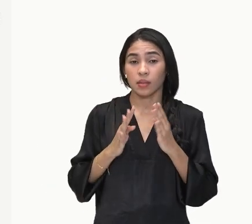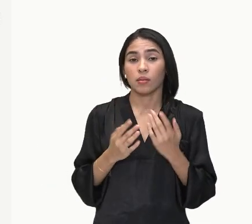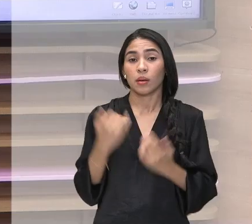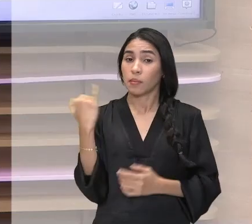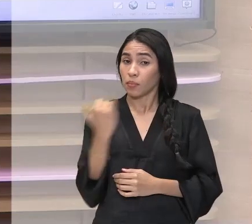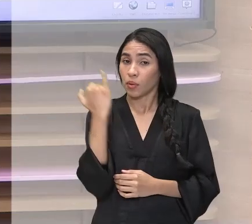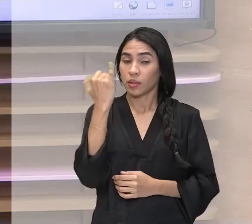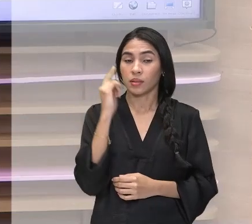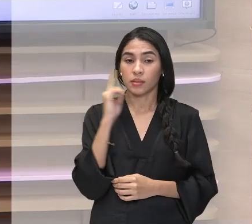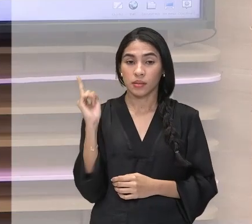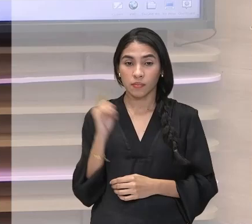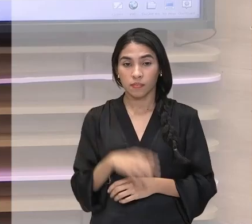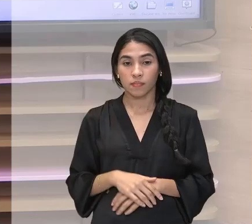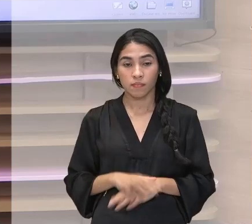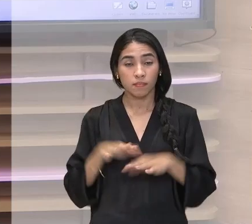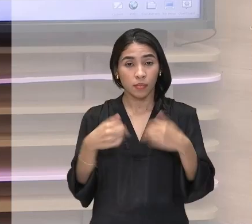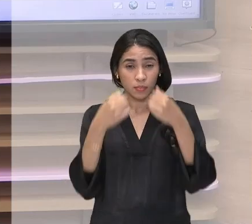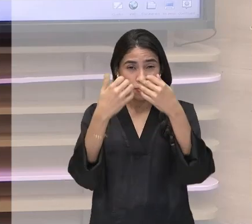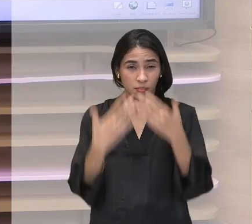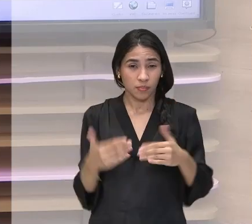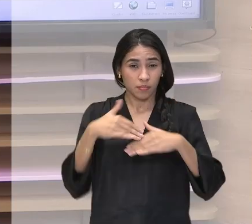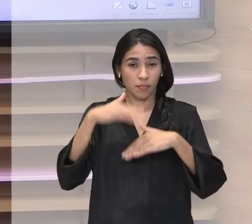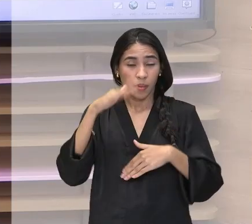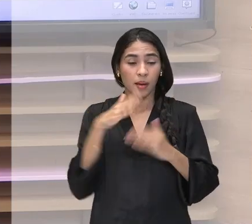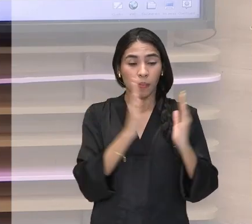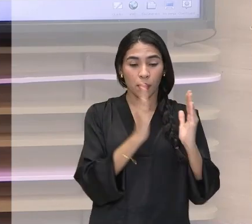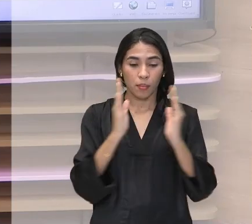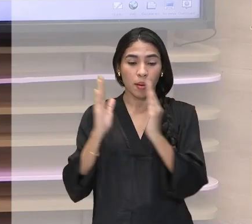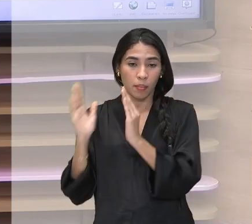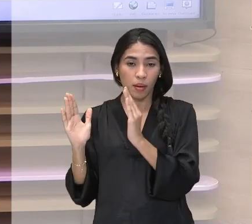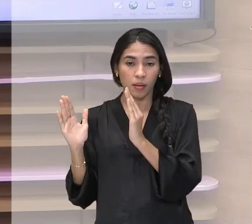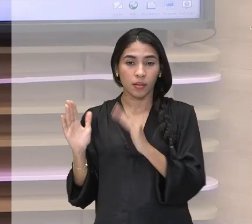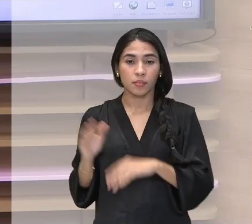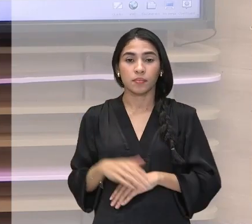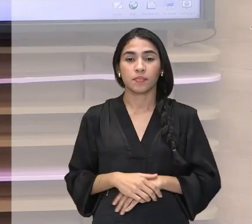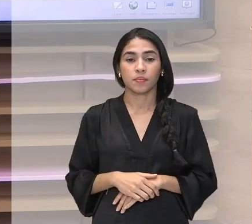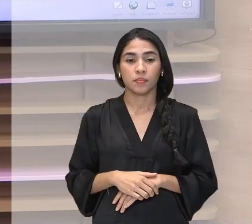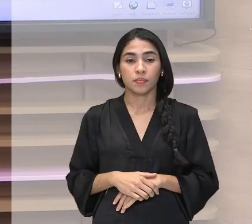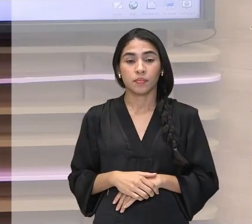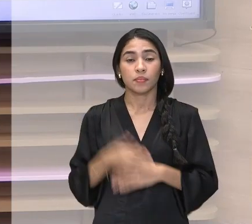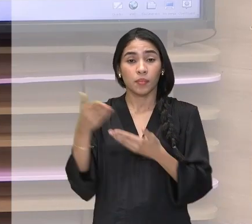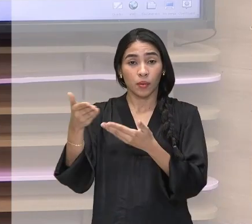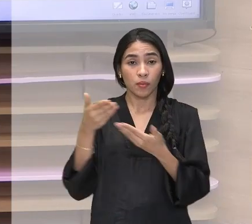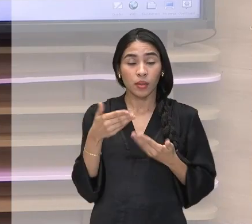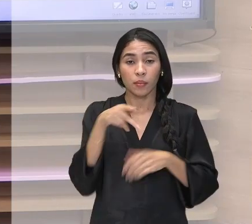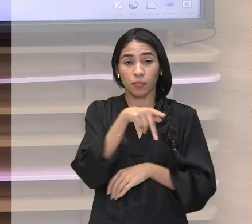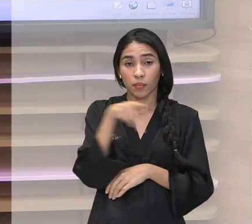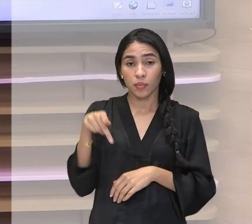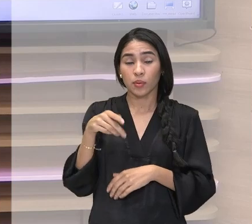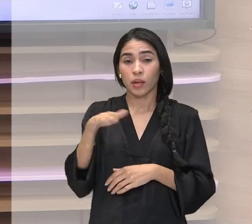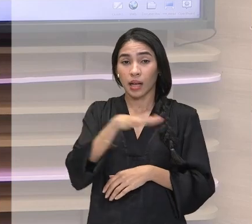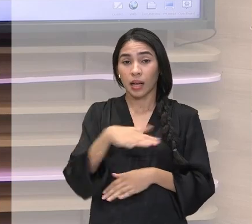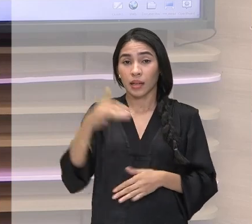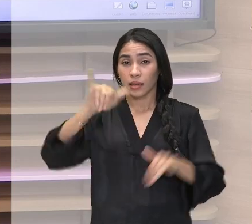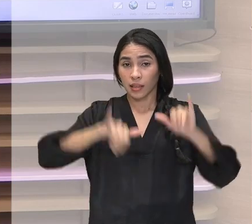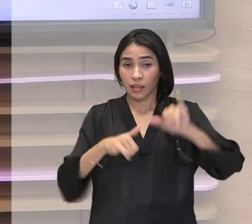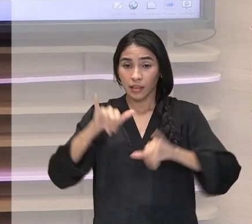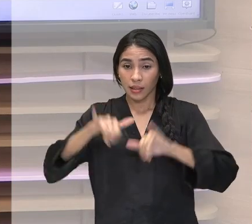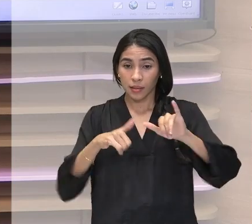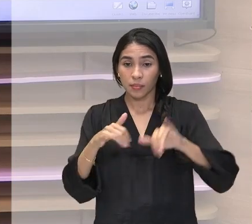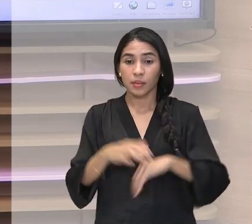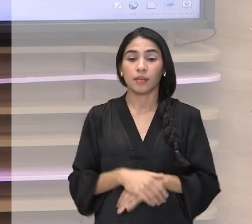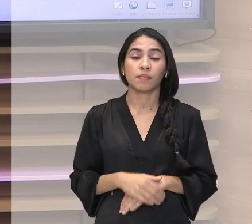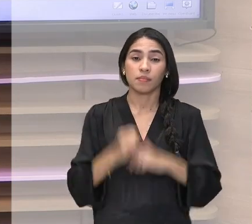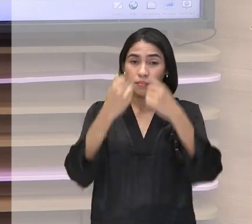importância. E aí, para falar mais sobre esse processo de fissão nuclear, nós convidamos uma professora de química, né, que além